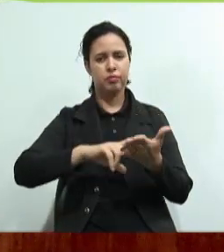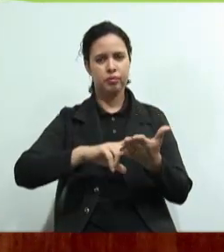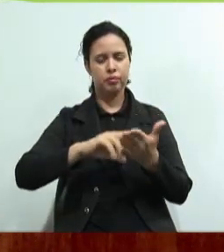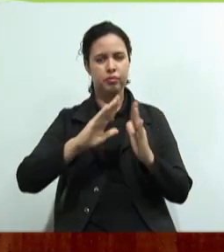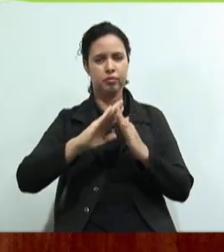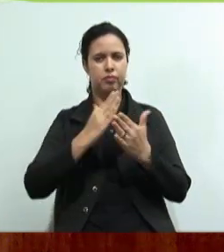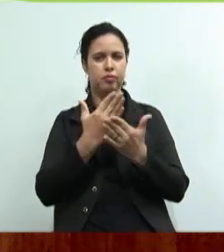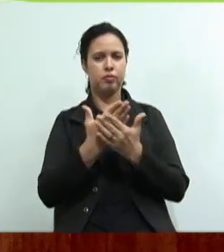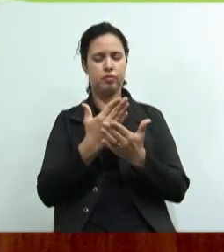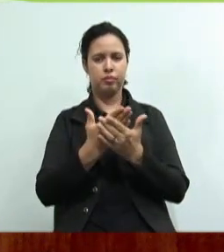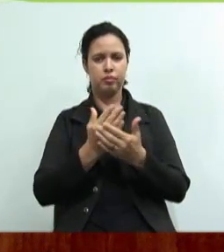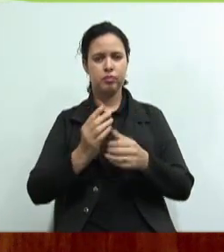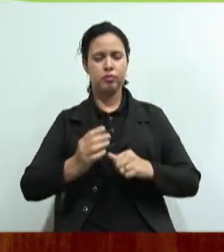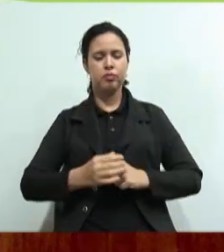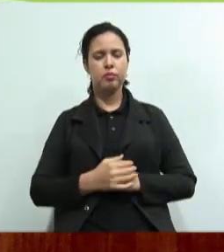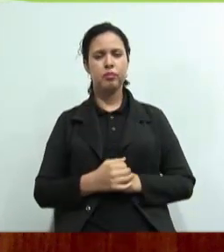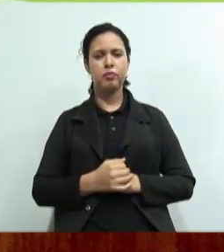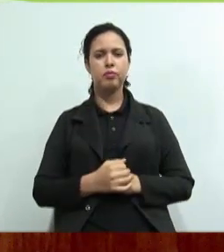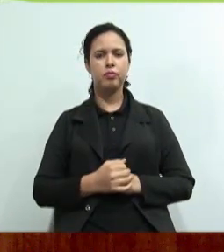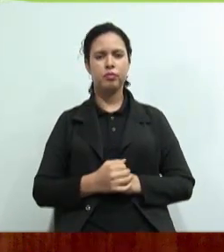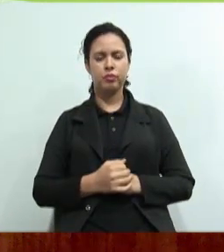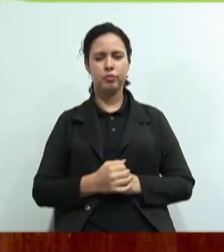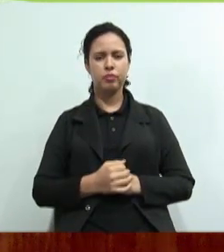Escola Campos Sales.